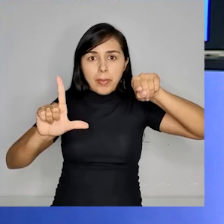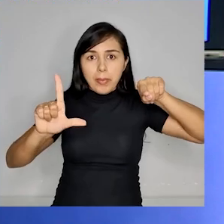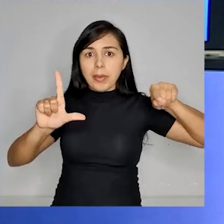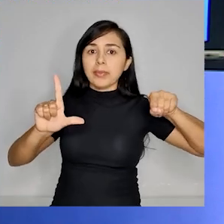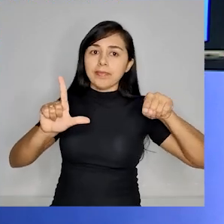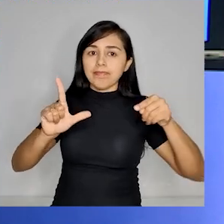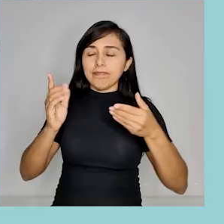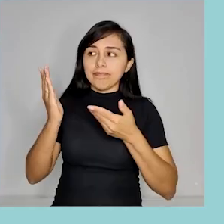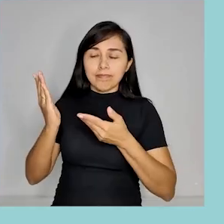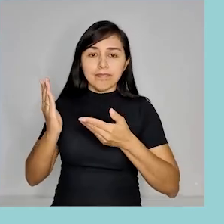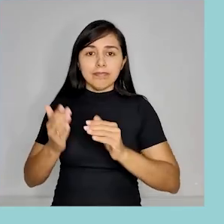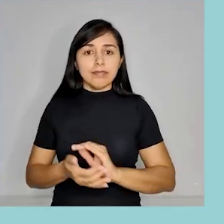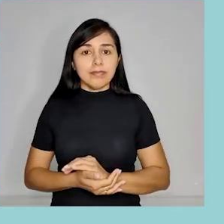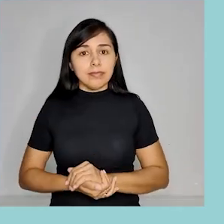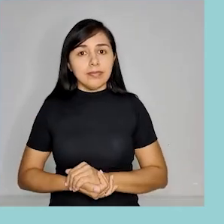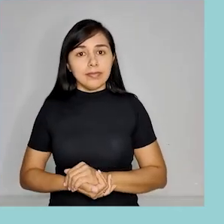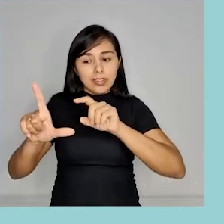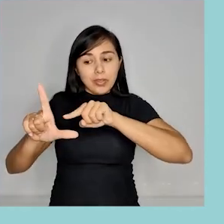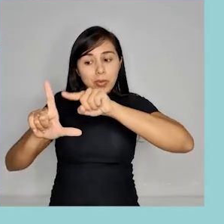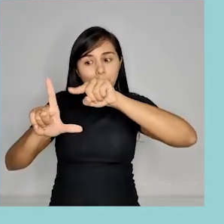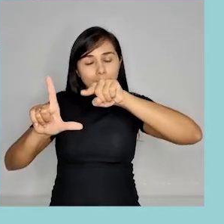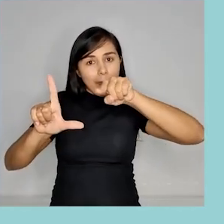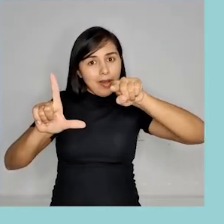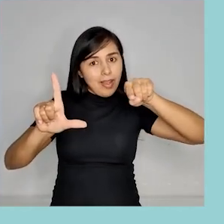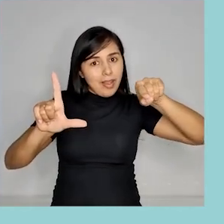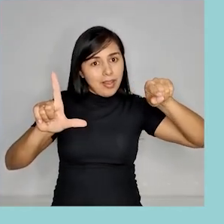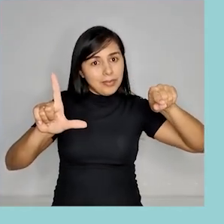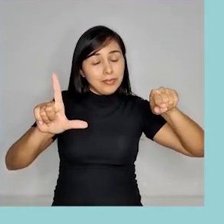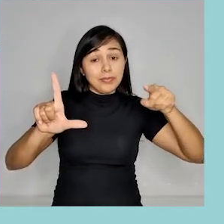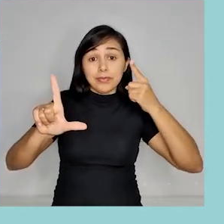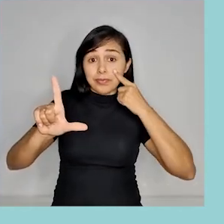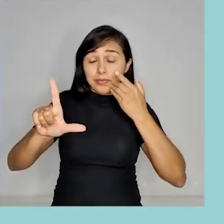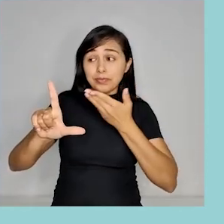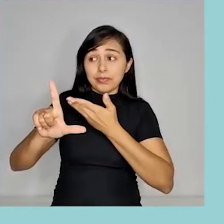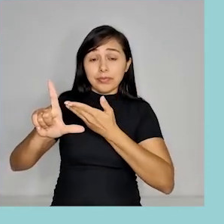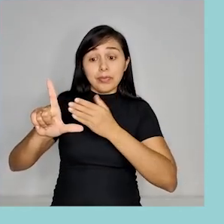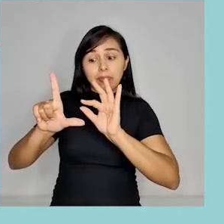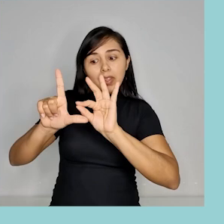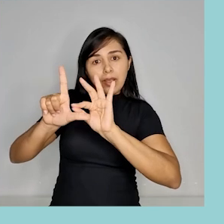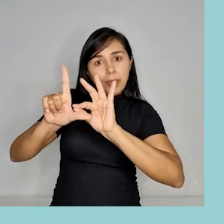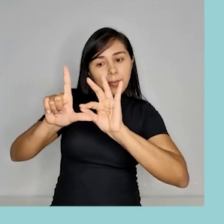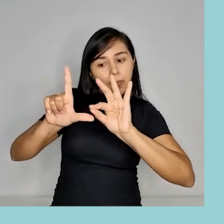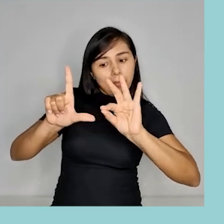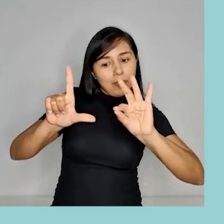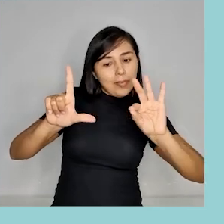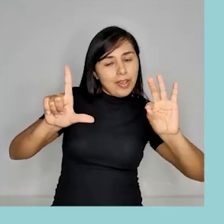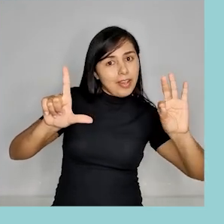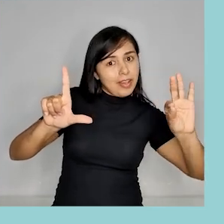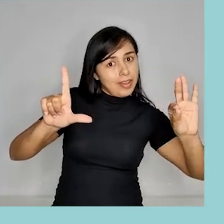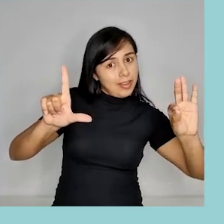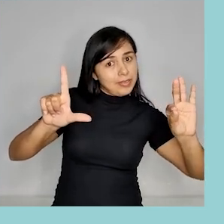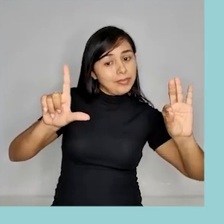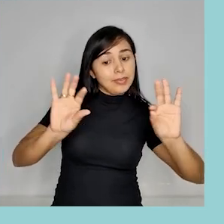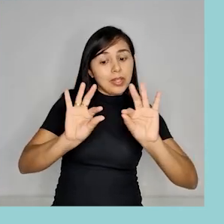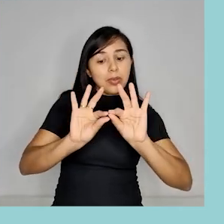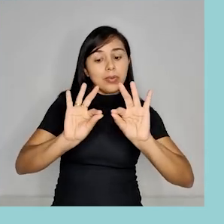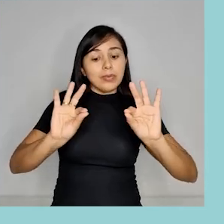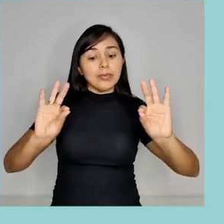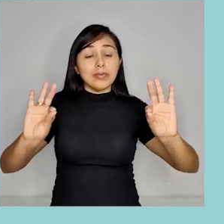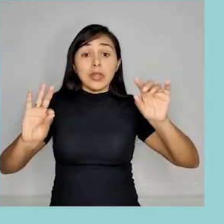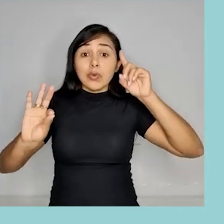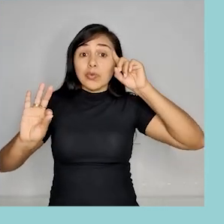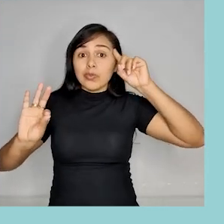linhas. Então, olha só, nessa parte aqui horizontal a gente tem os dias do mês e nessa